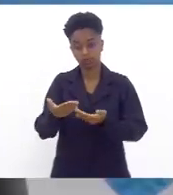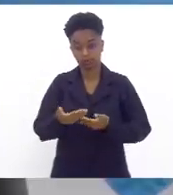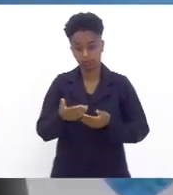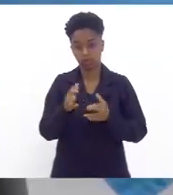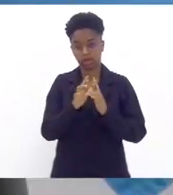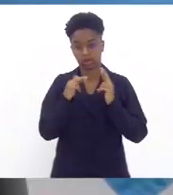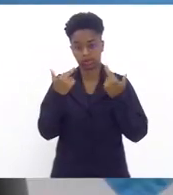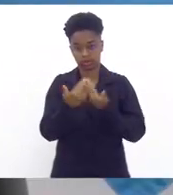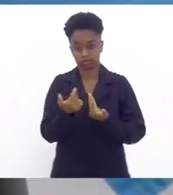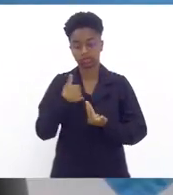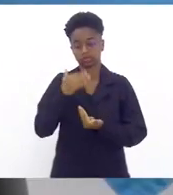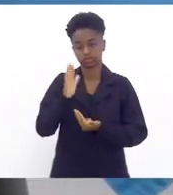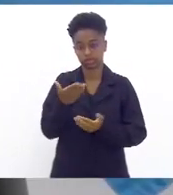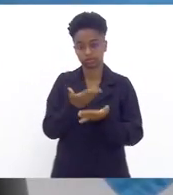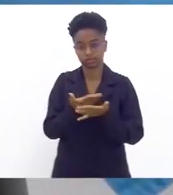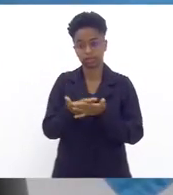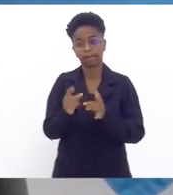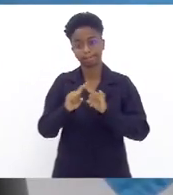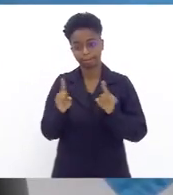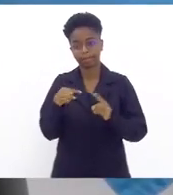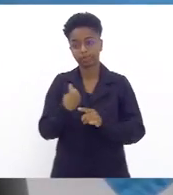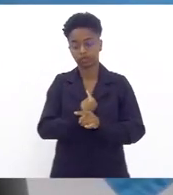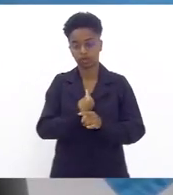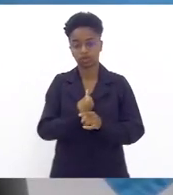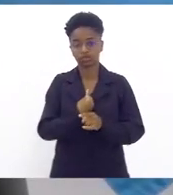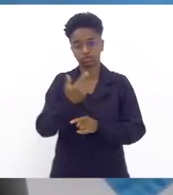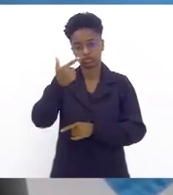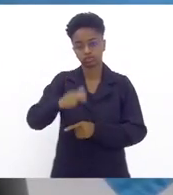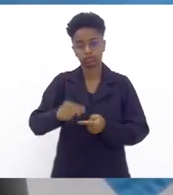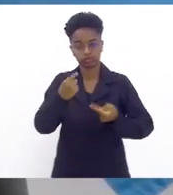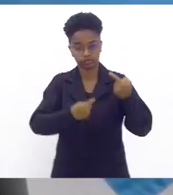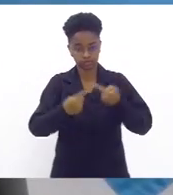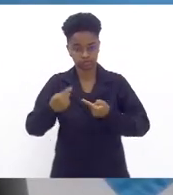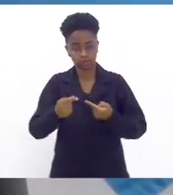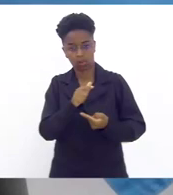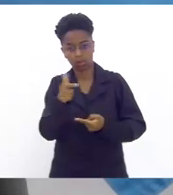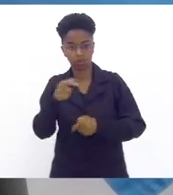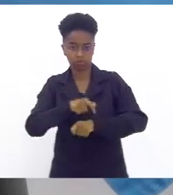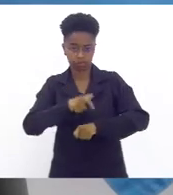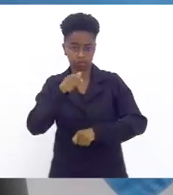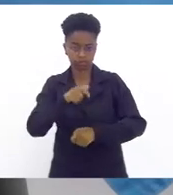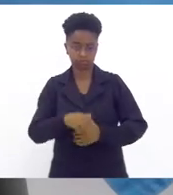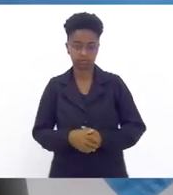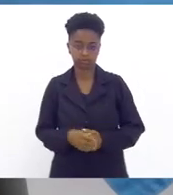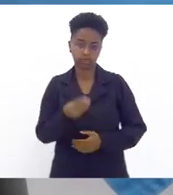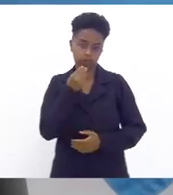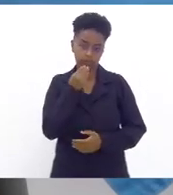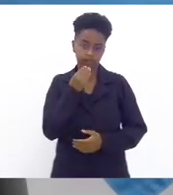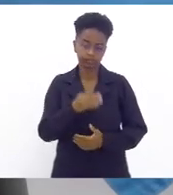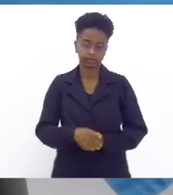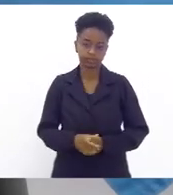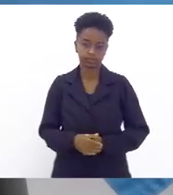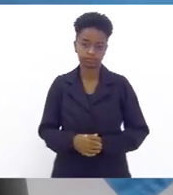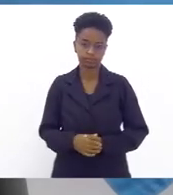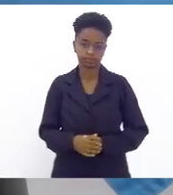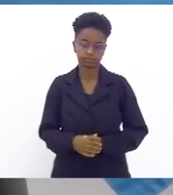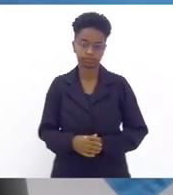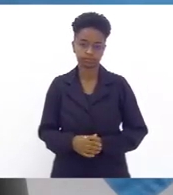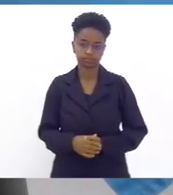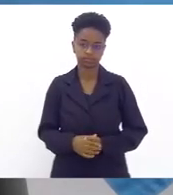reunião já tinha feito um estudo mas a gente vai voltar a falar mas vezes né obviamente é